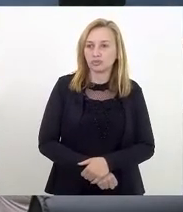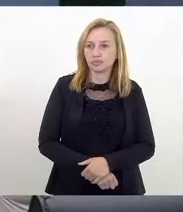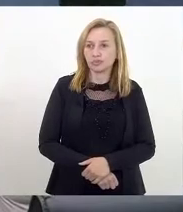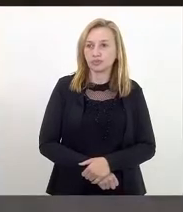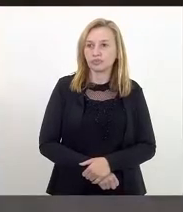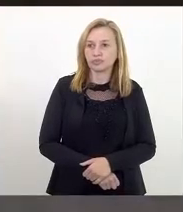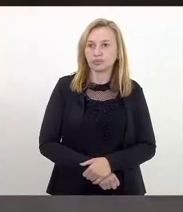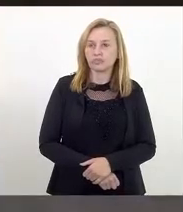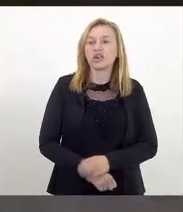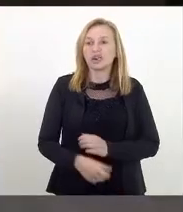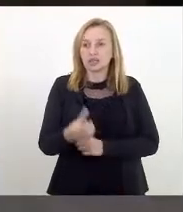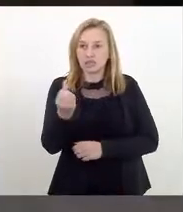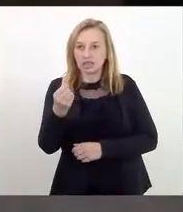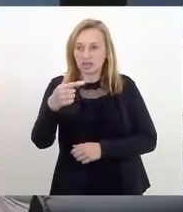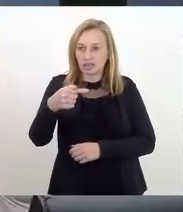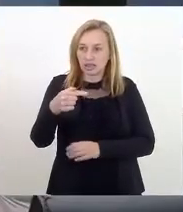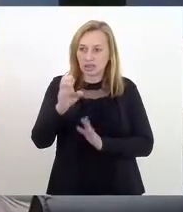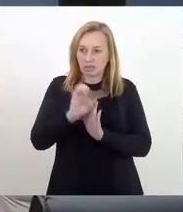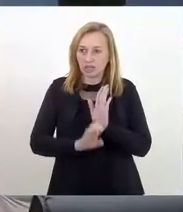Emendas 6 e 7 retiradas.